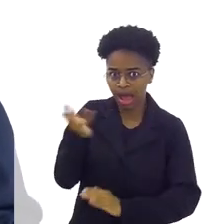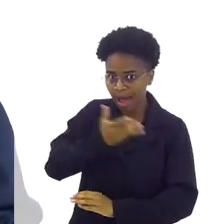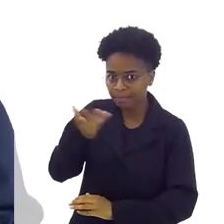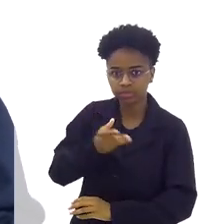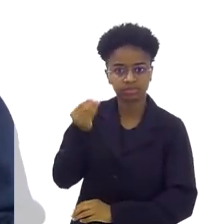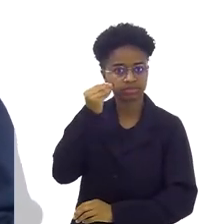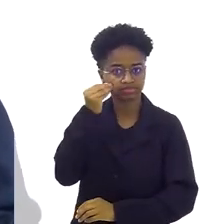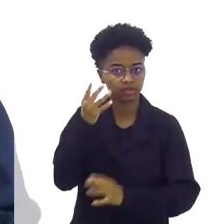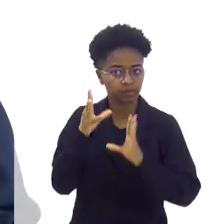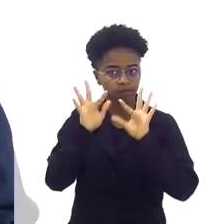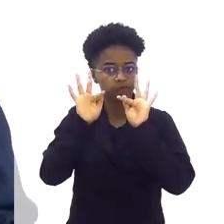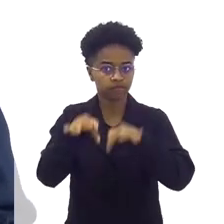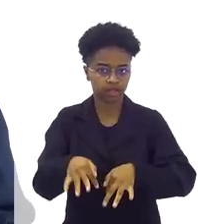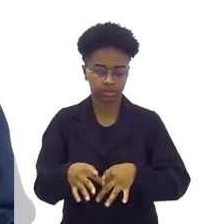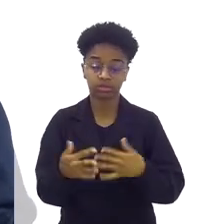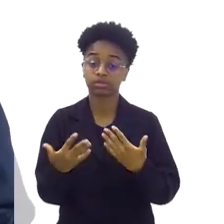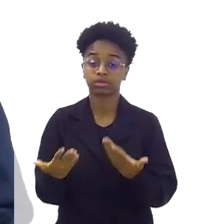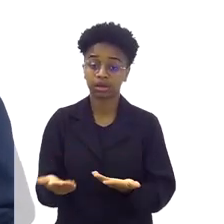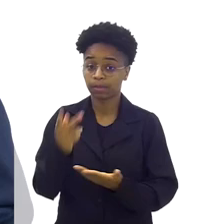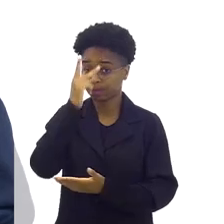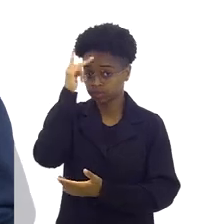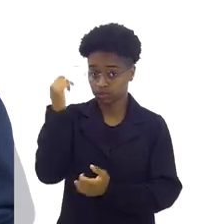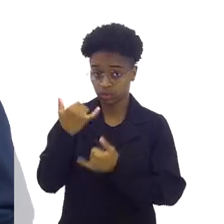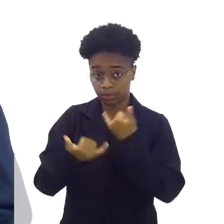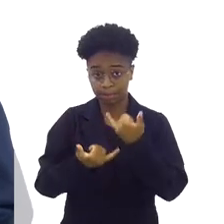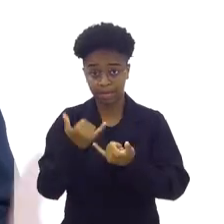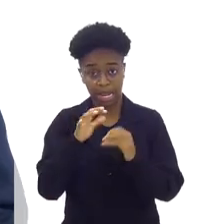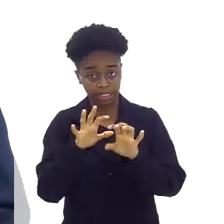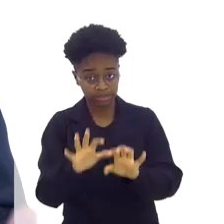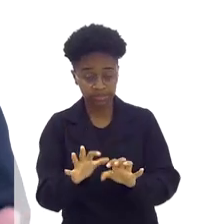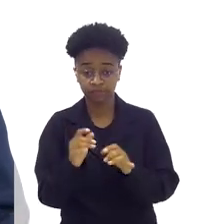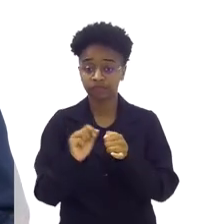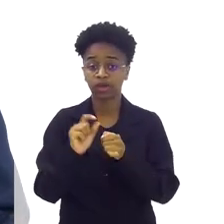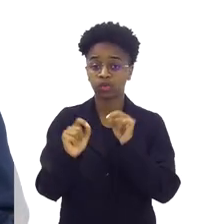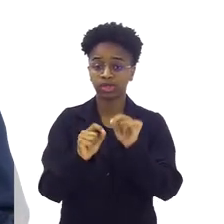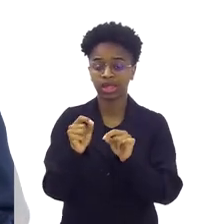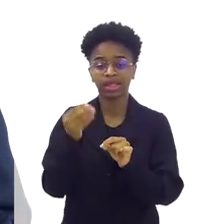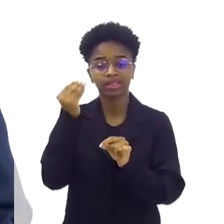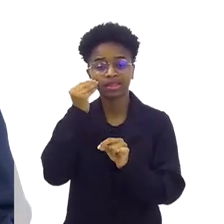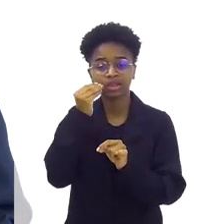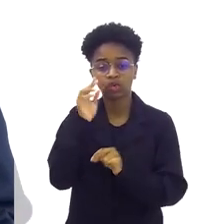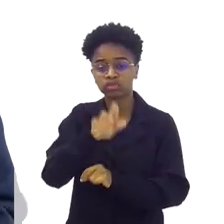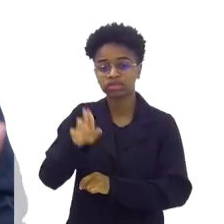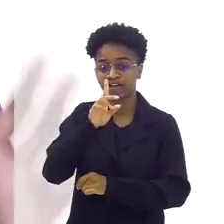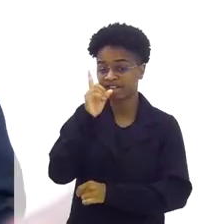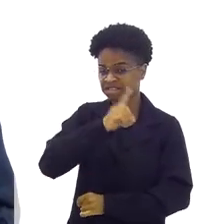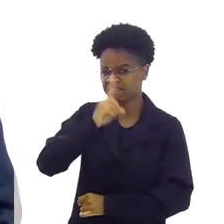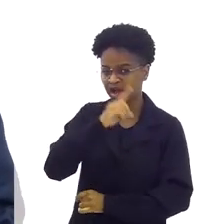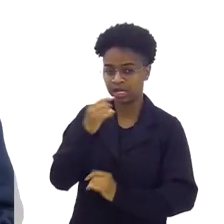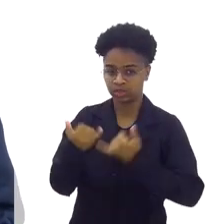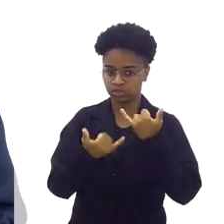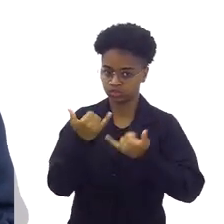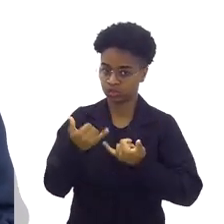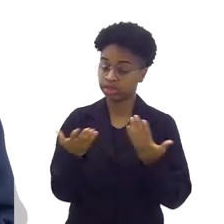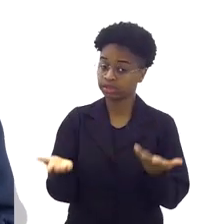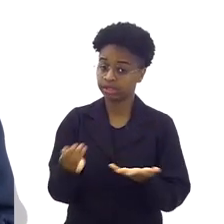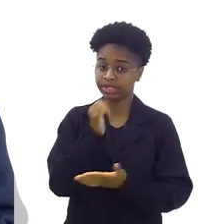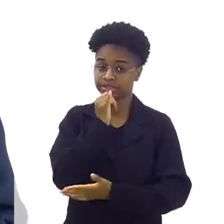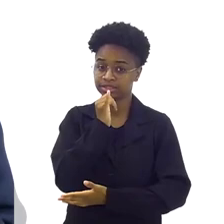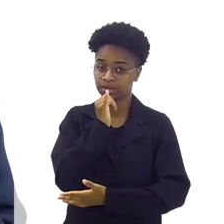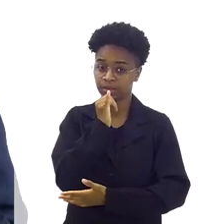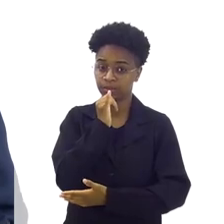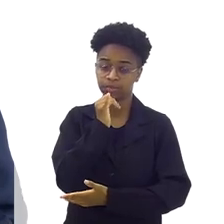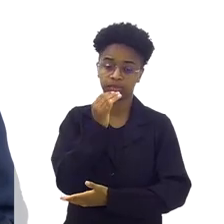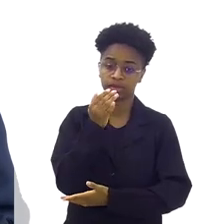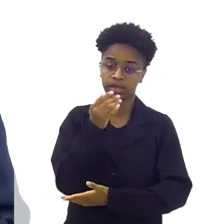fase mais rápido possível. E o que as pessoas que jogam dessa forma fazem é usar as falhas do jogo. Então,